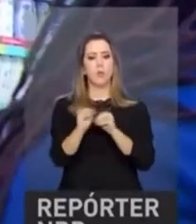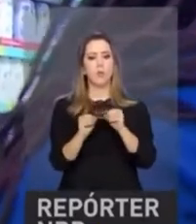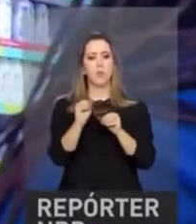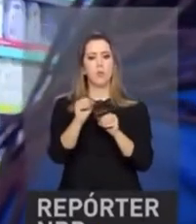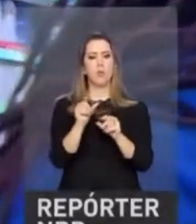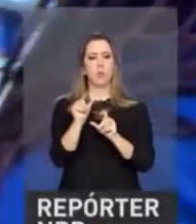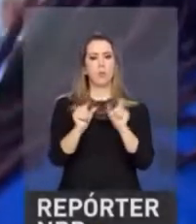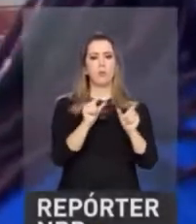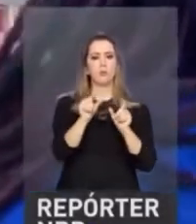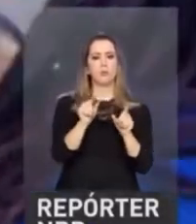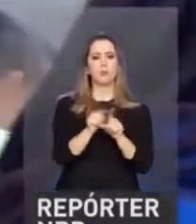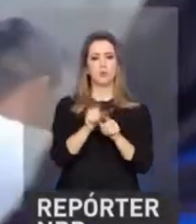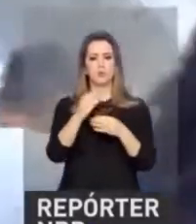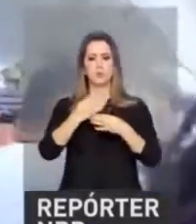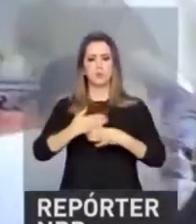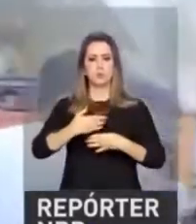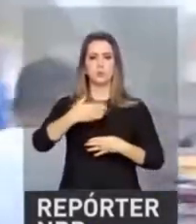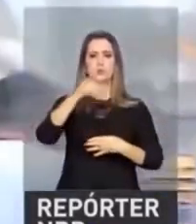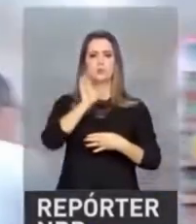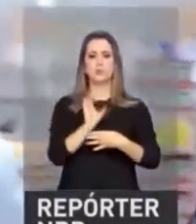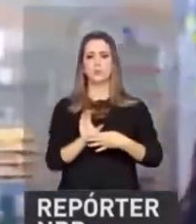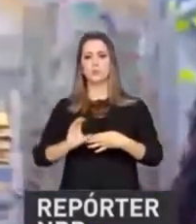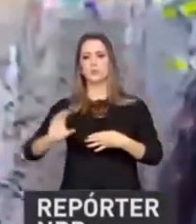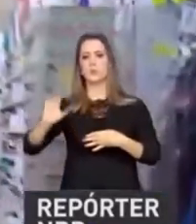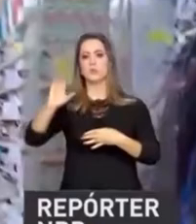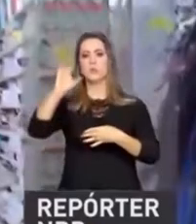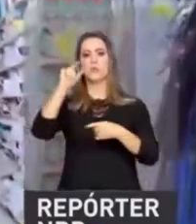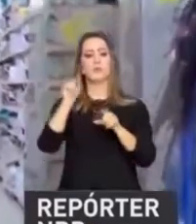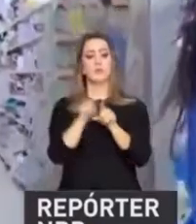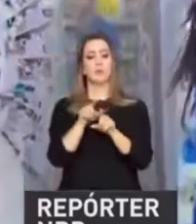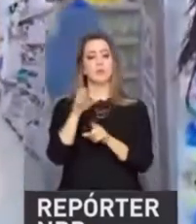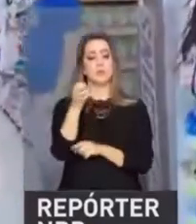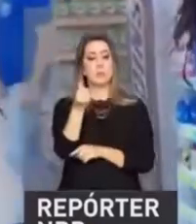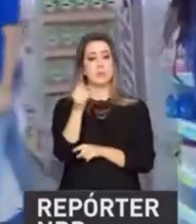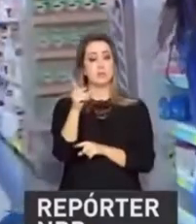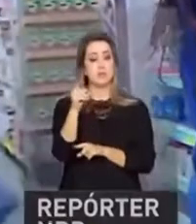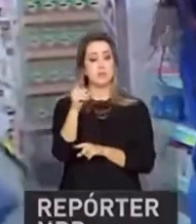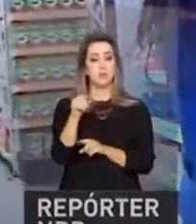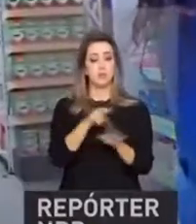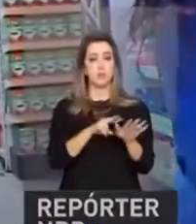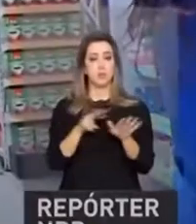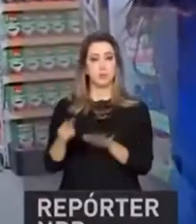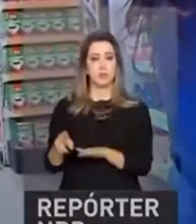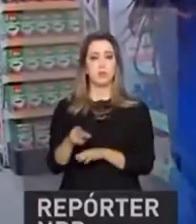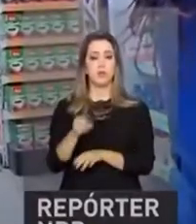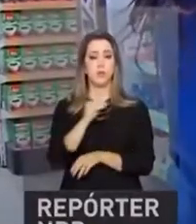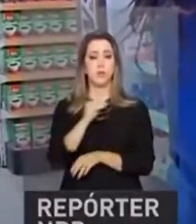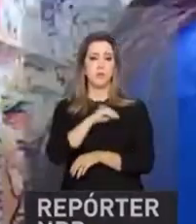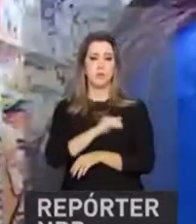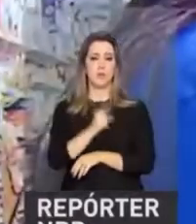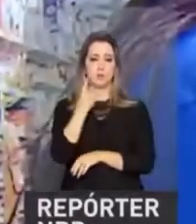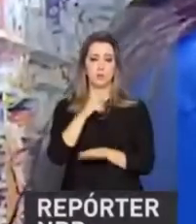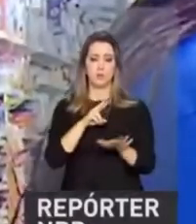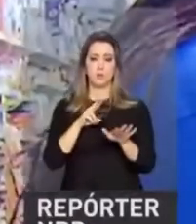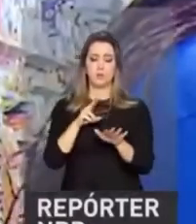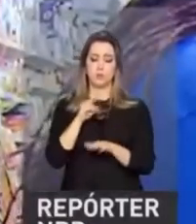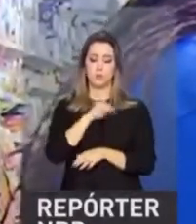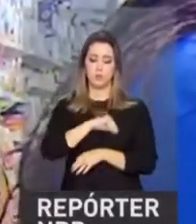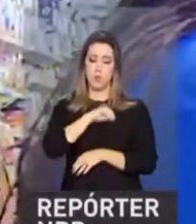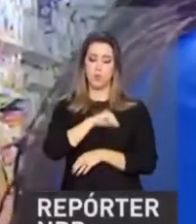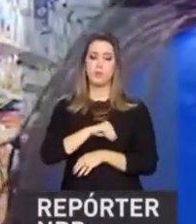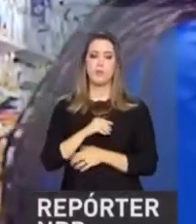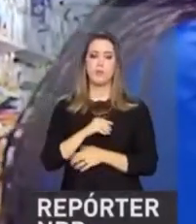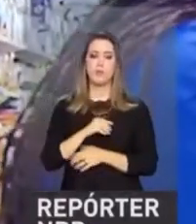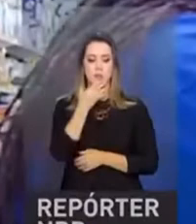pouco de tudo como repor mercadorias trabalha com carteira assinada seis dias por semana e ganha um salário mínimo está